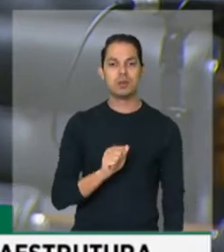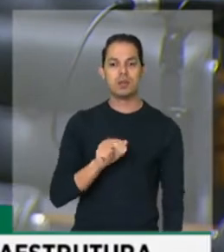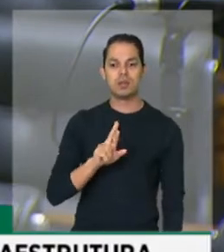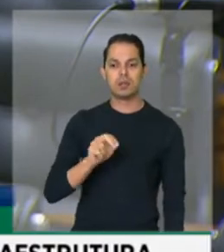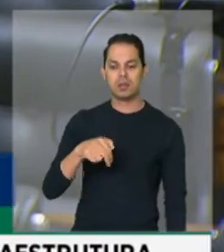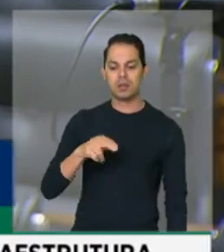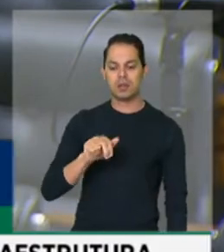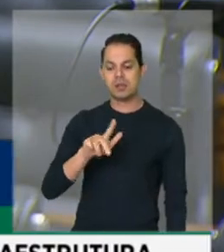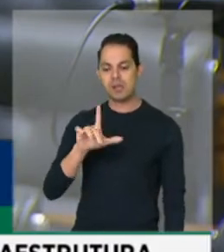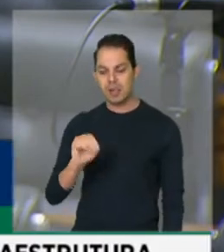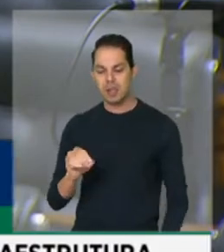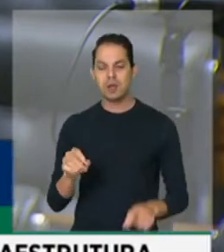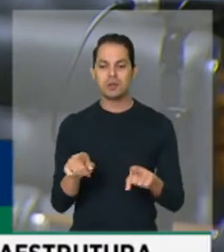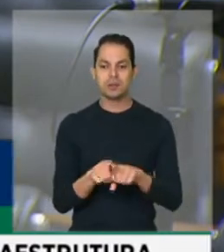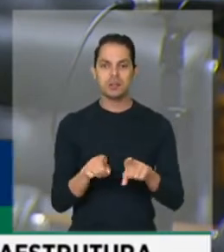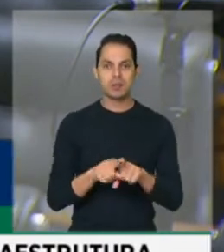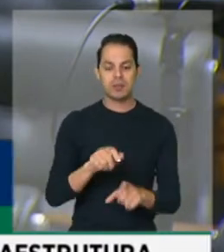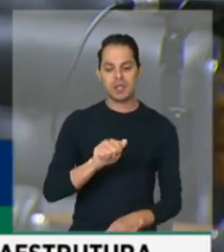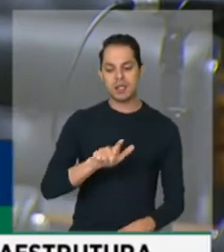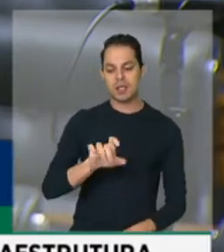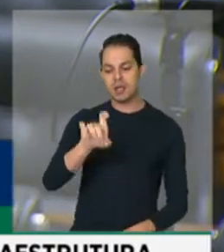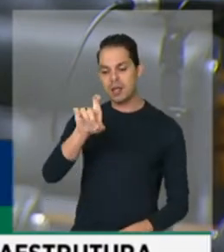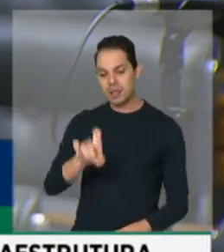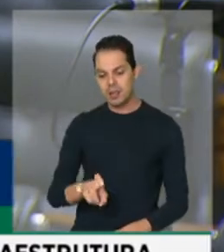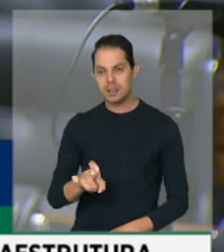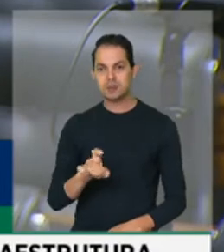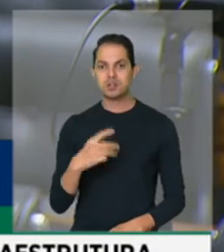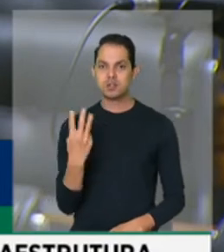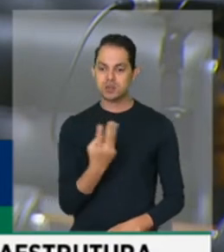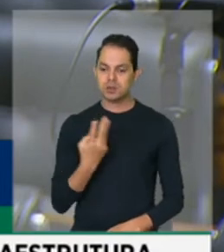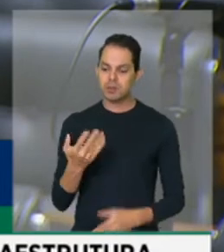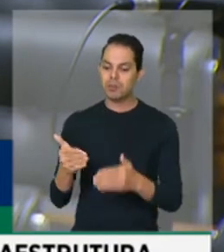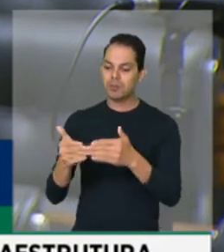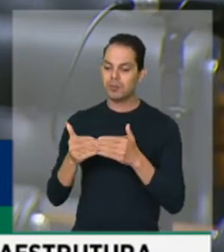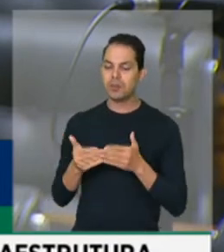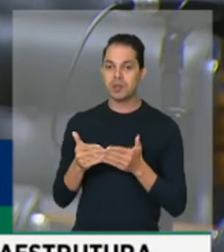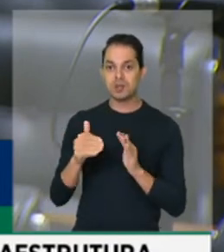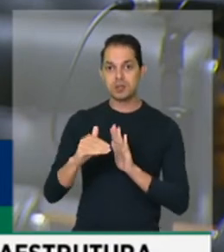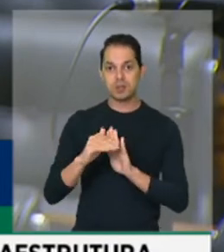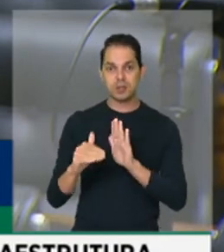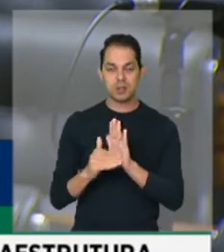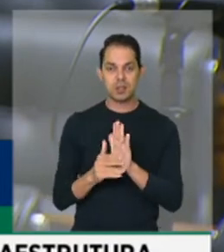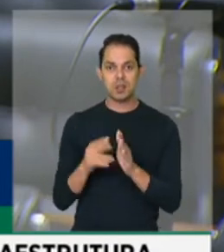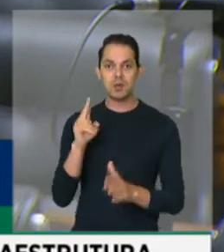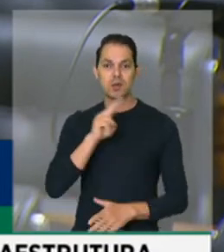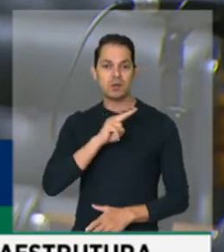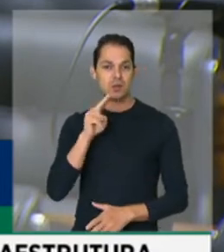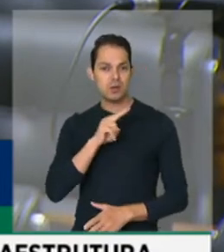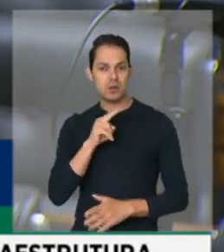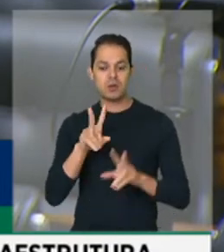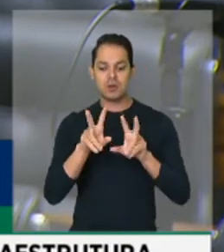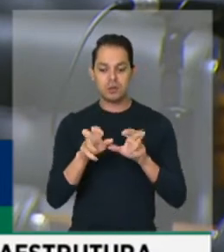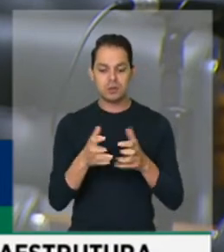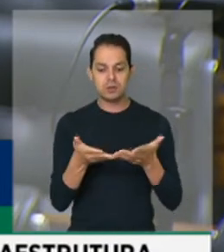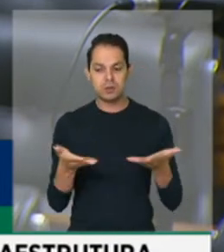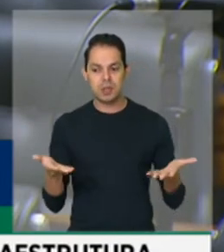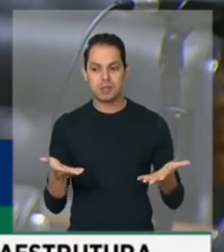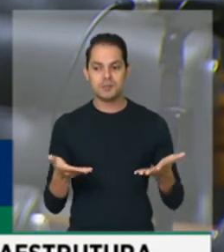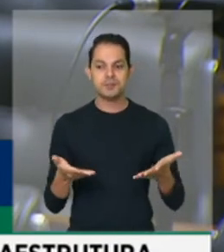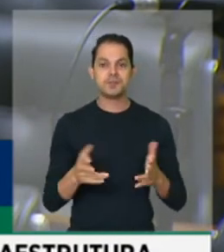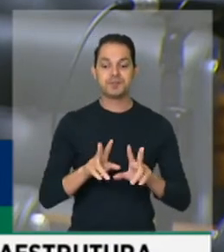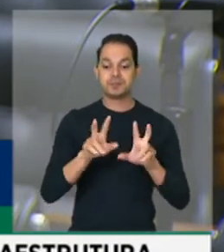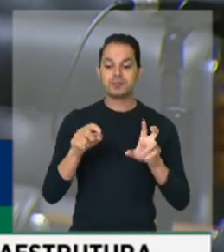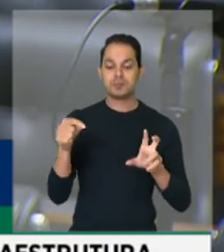Paulo, junto ao deputado Alex Manente, de pedir que fosse votado o requerimento de urgência dessa matéria. Uma matéria que vai